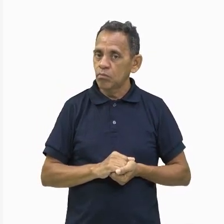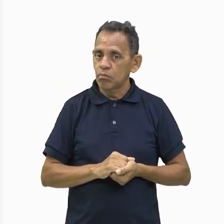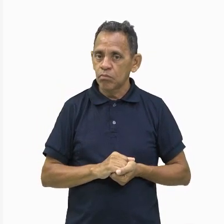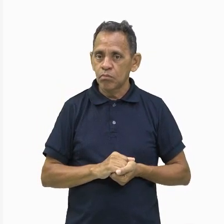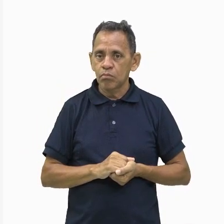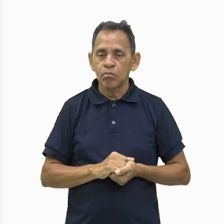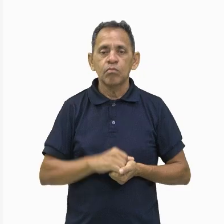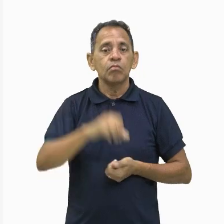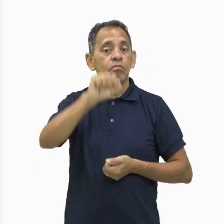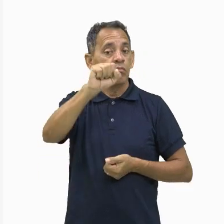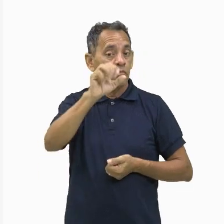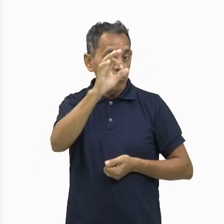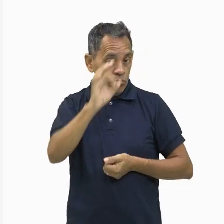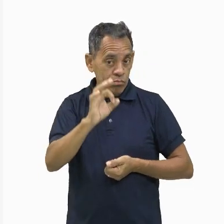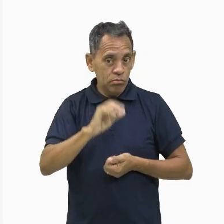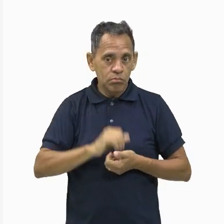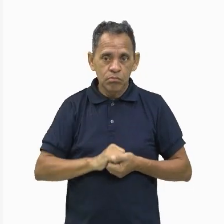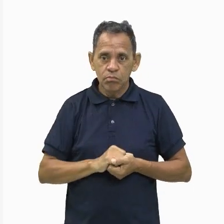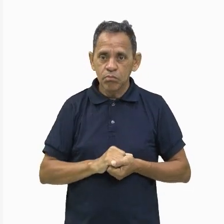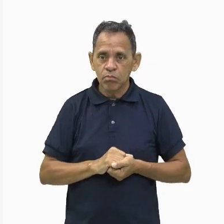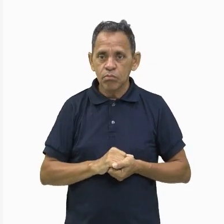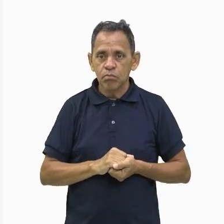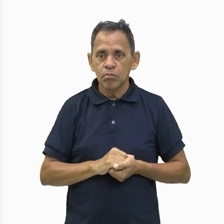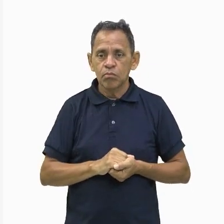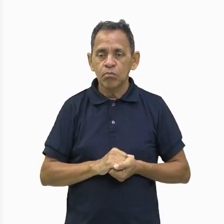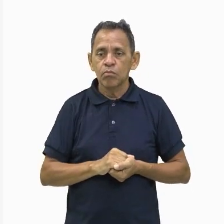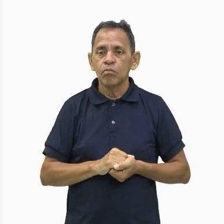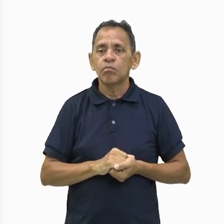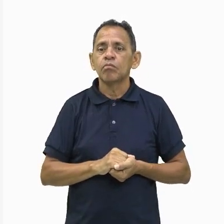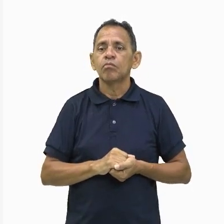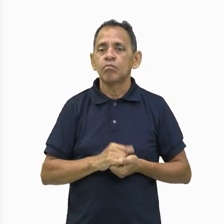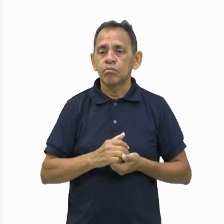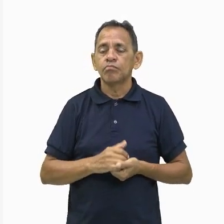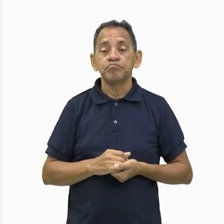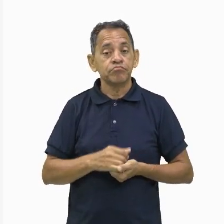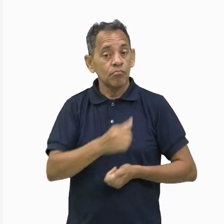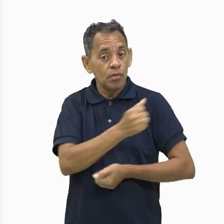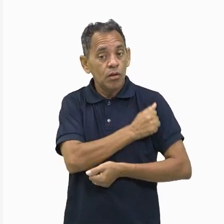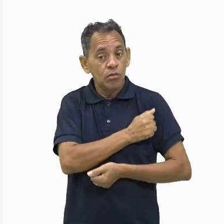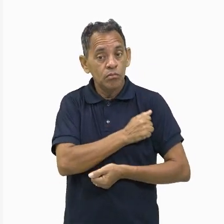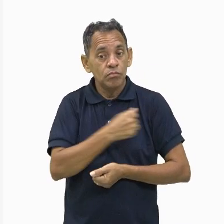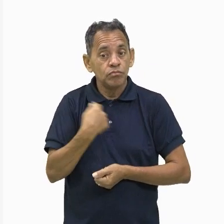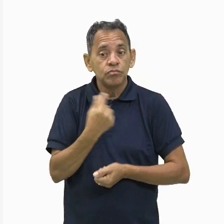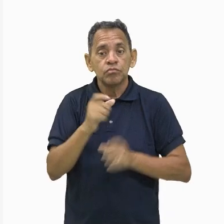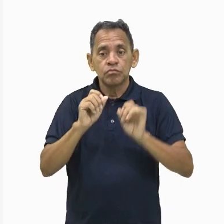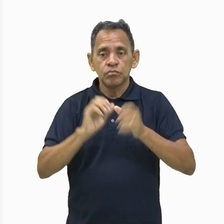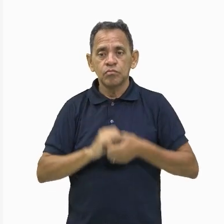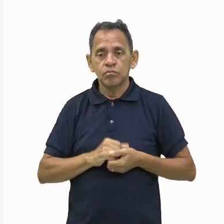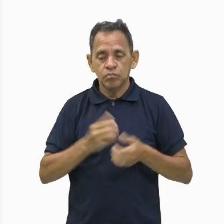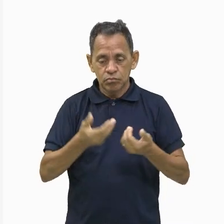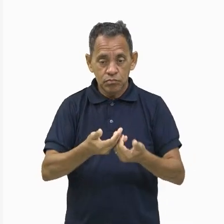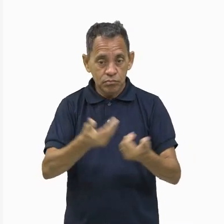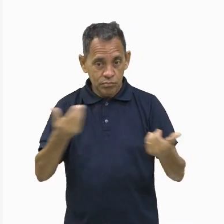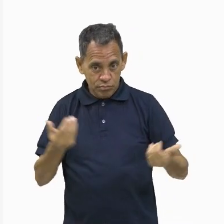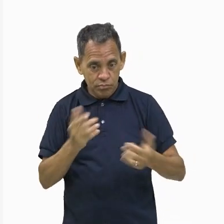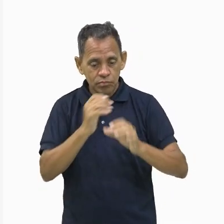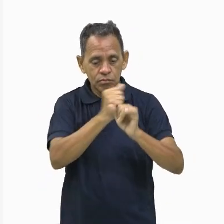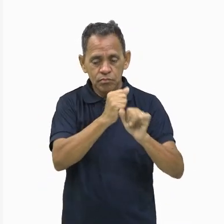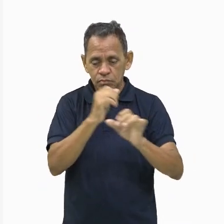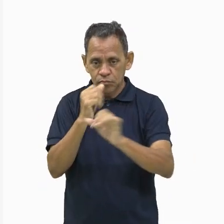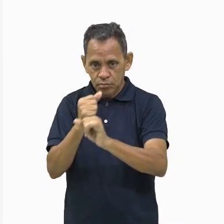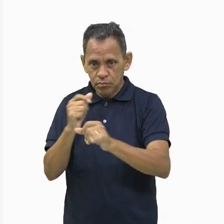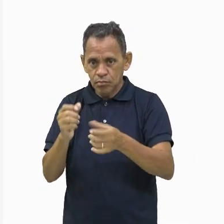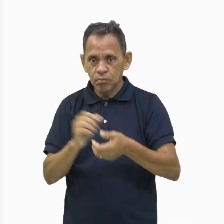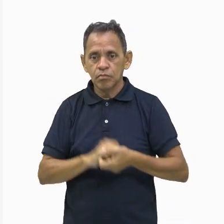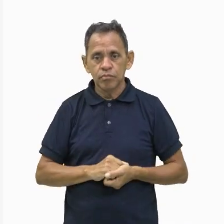valor final do lote após essas mudanças? Bom, meus queridos alunos, a gente vai calcular separadamente uma redução de 15